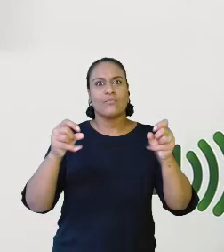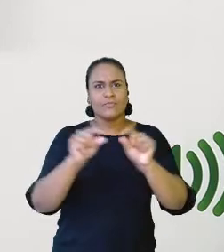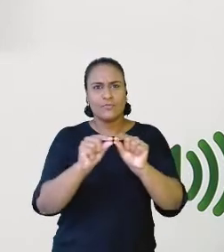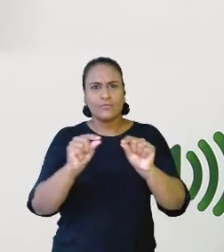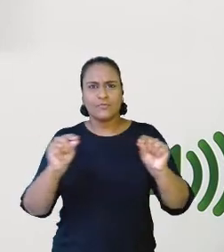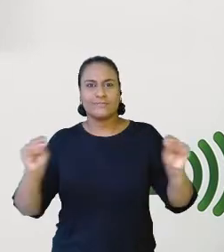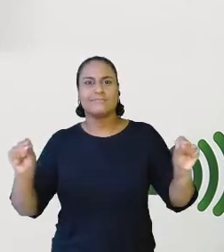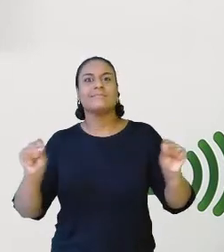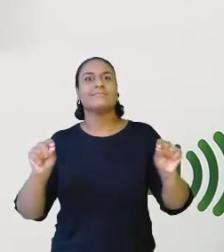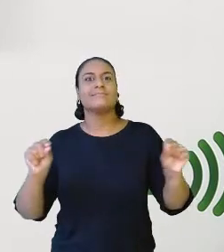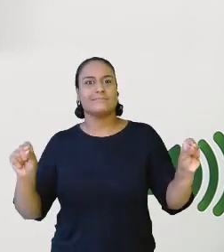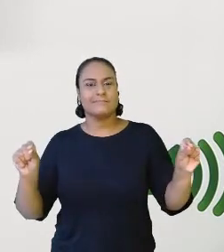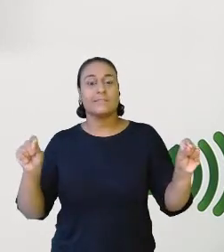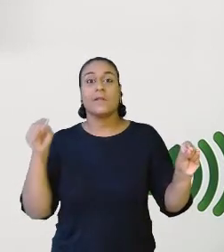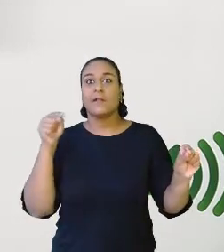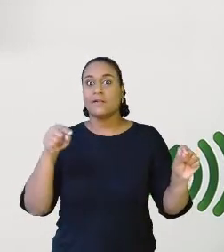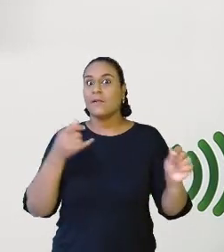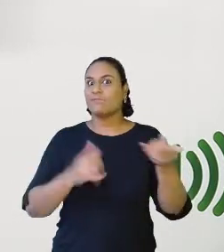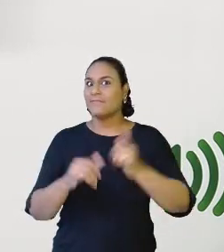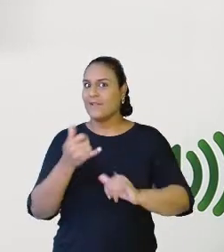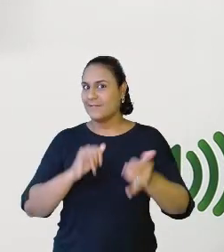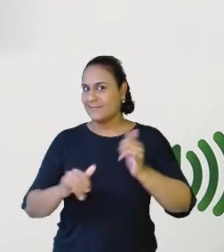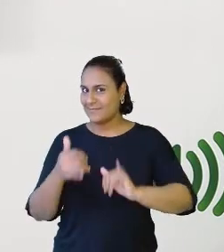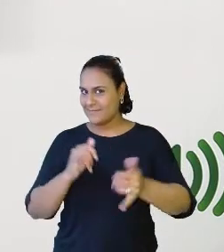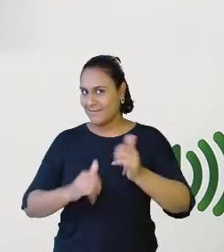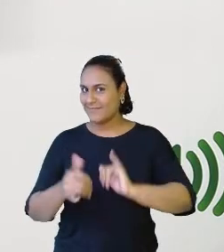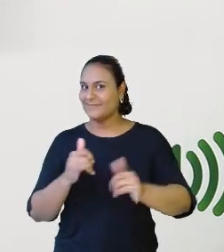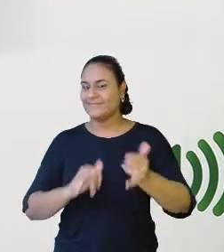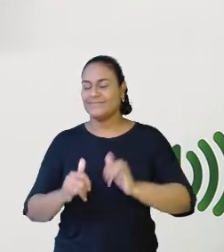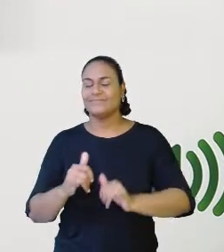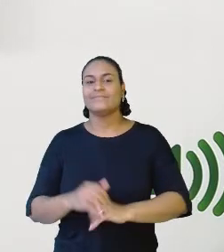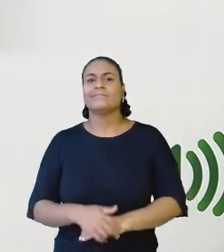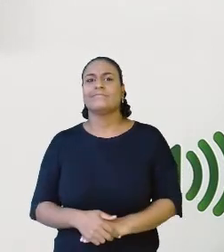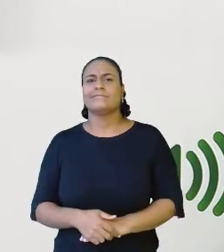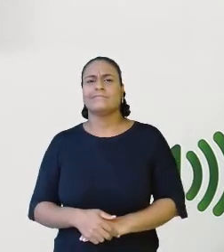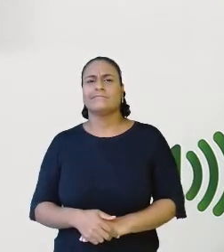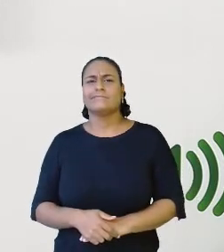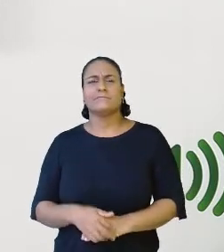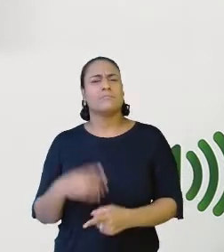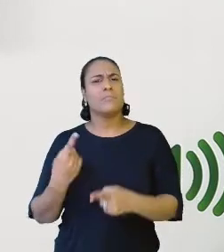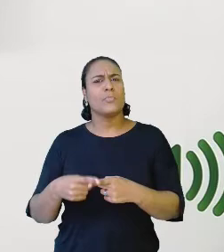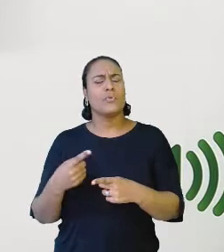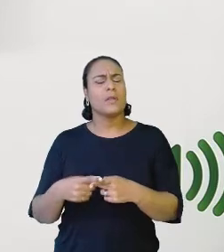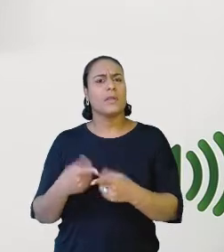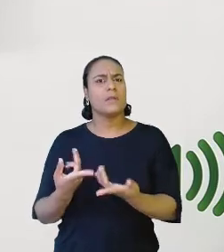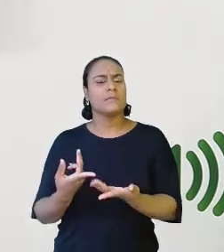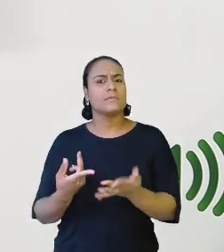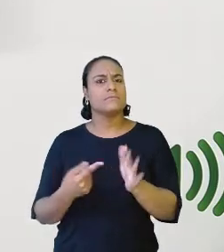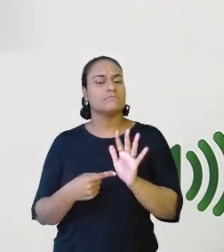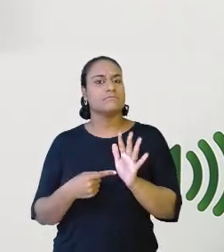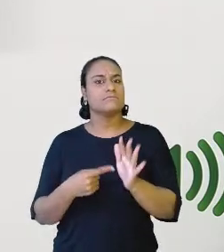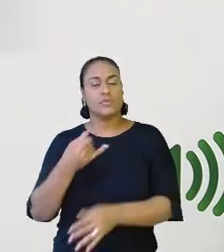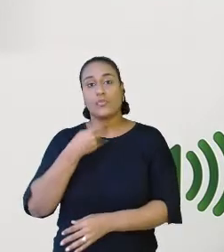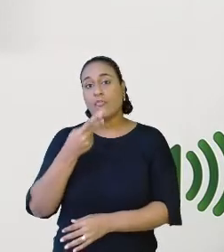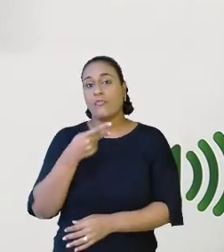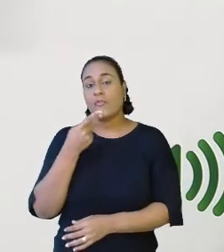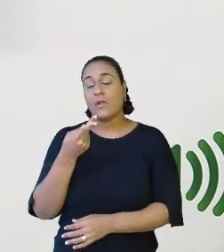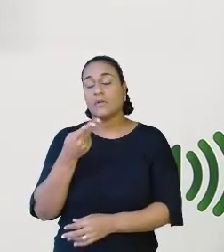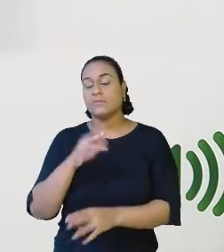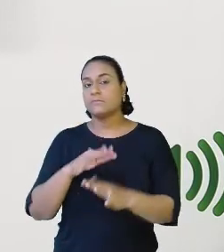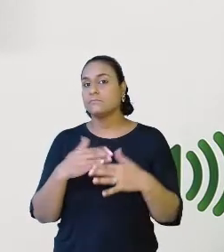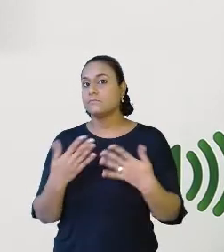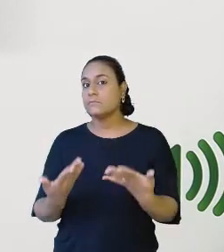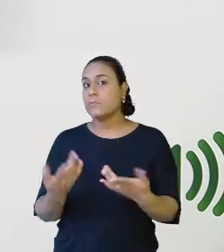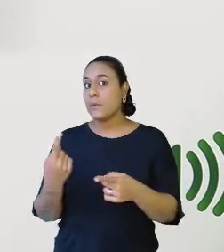onde circulam ali a eletricidade. Mas por que eu estou dizendo isso? Porque no nosso corpo também